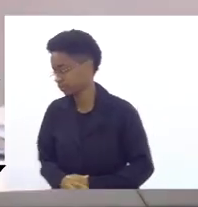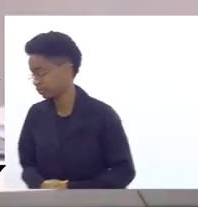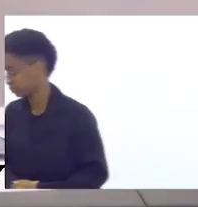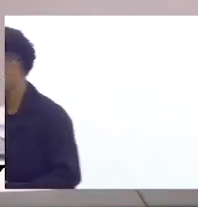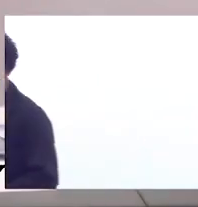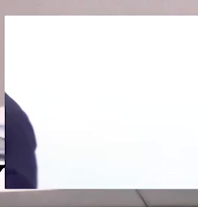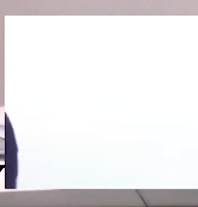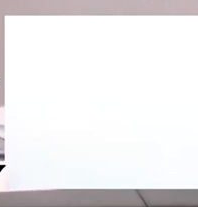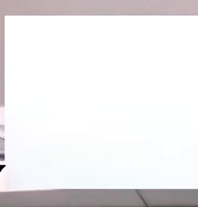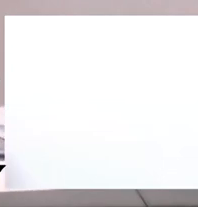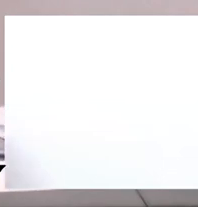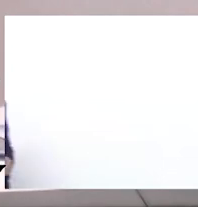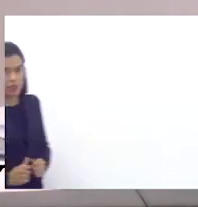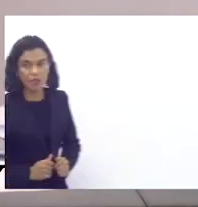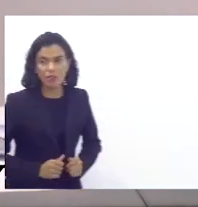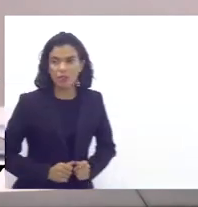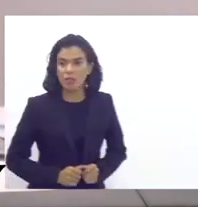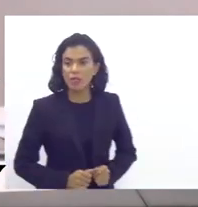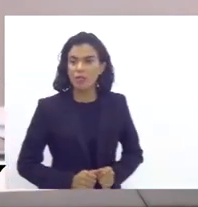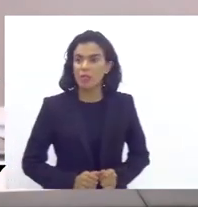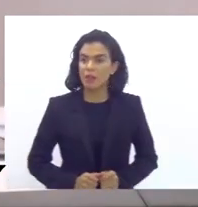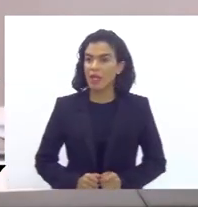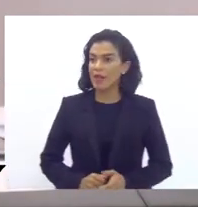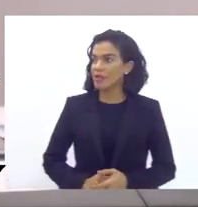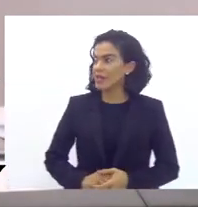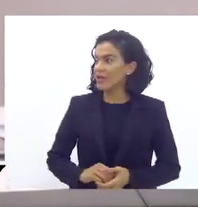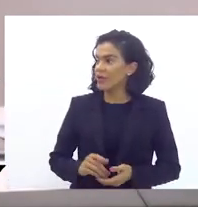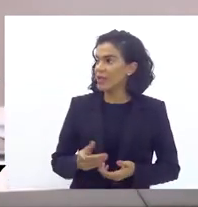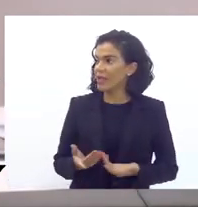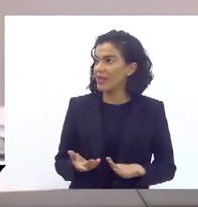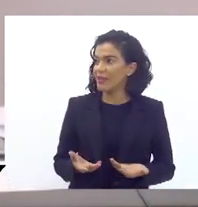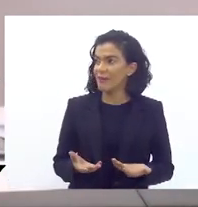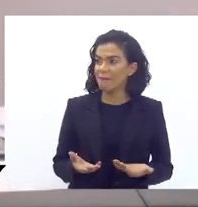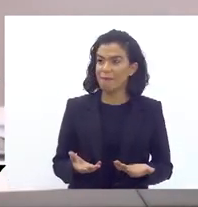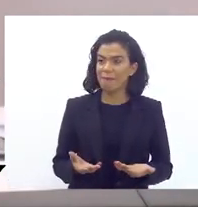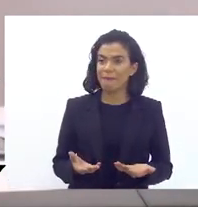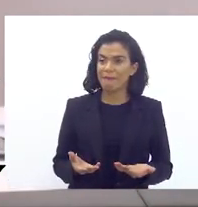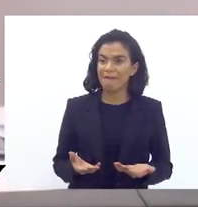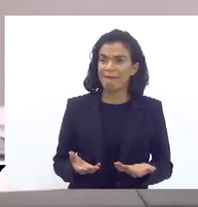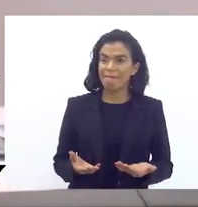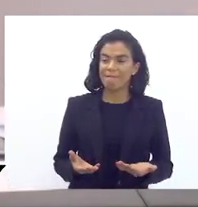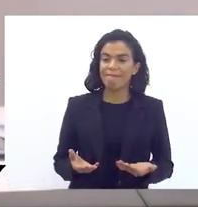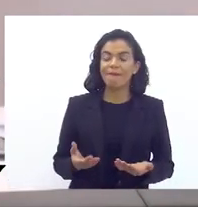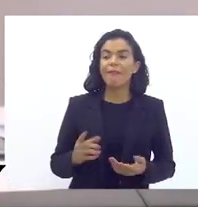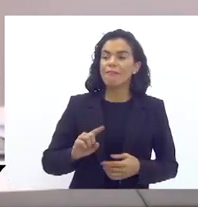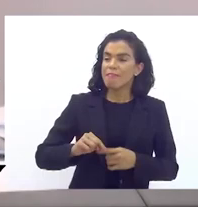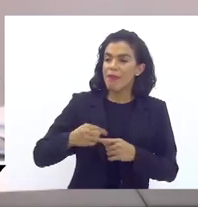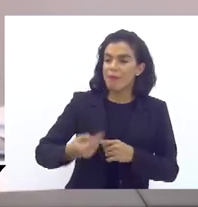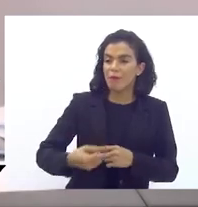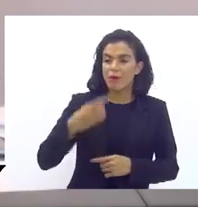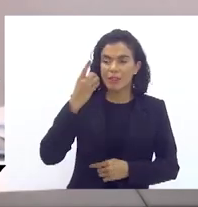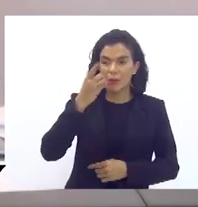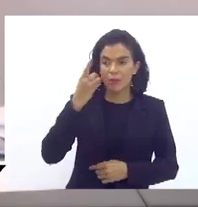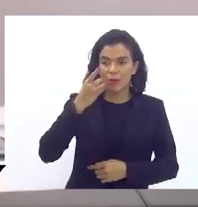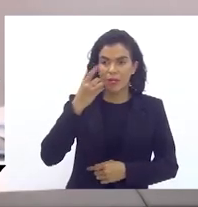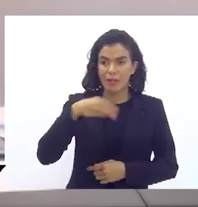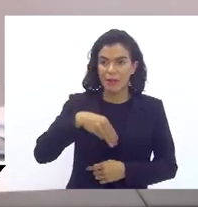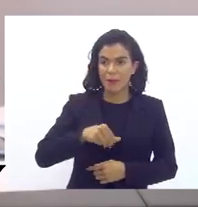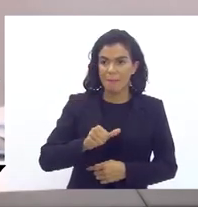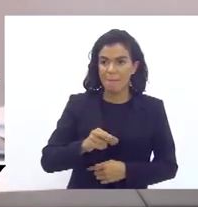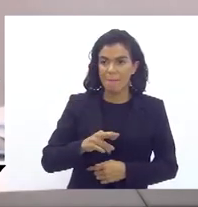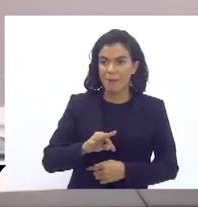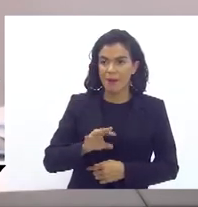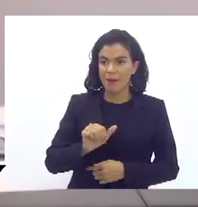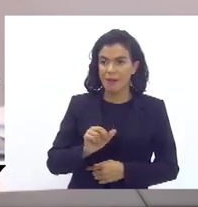projeto também da ccj grande parceiro né e depois a deputada Marta Rocha o